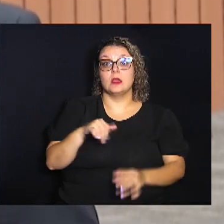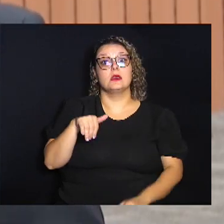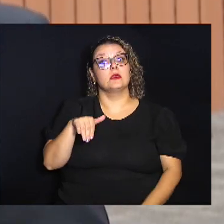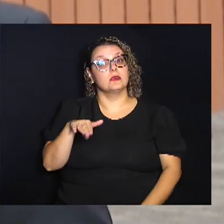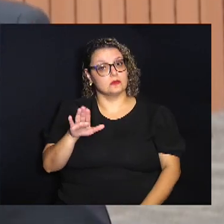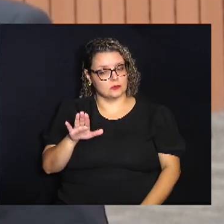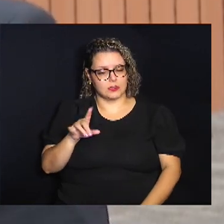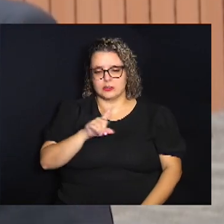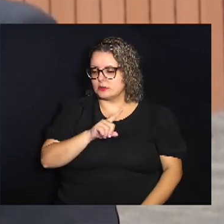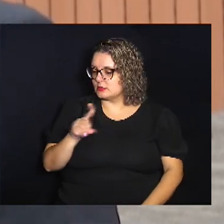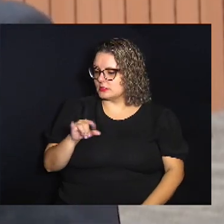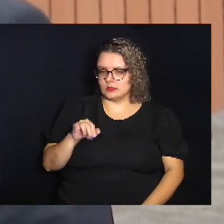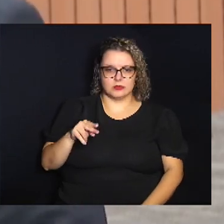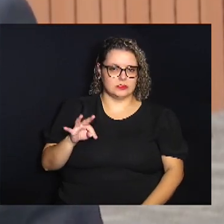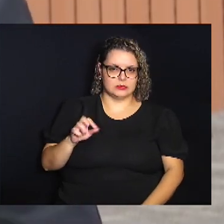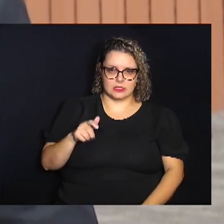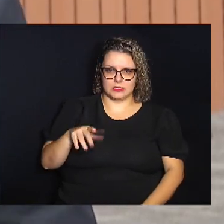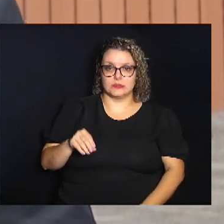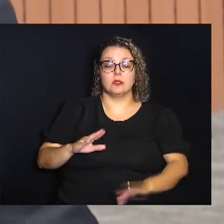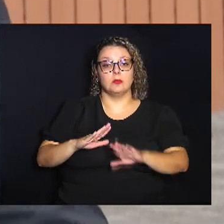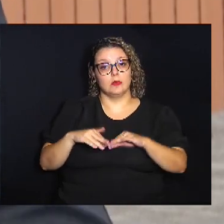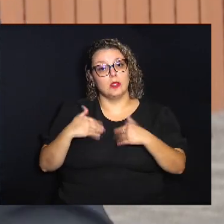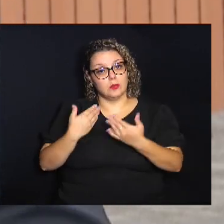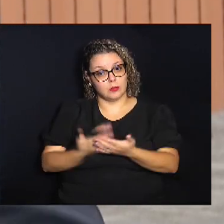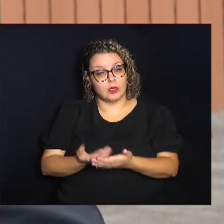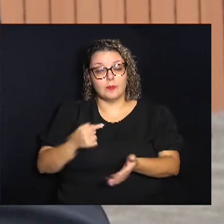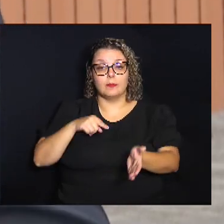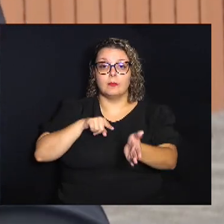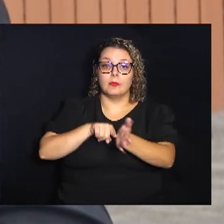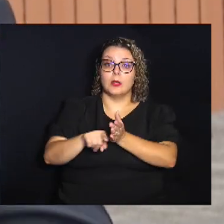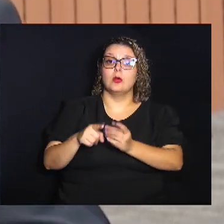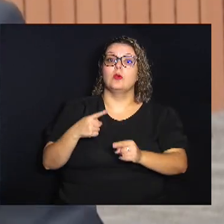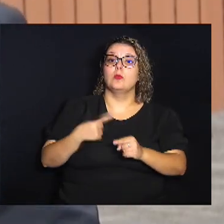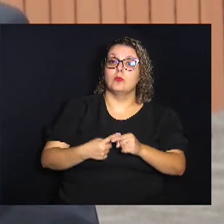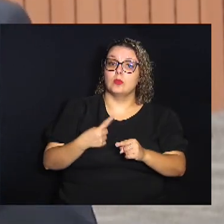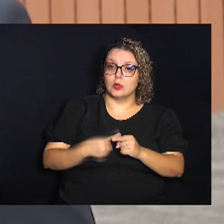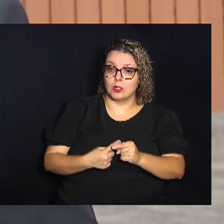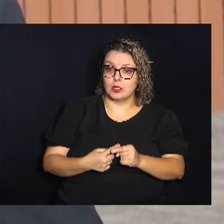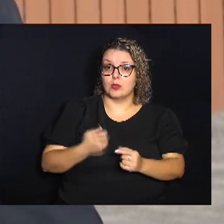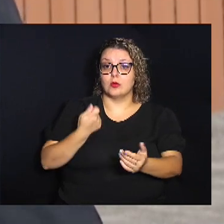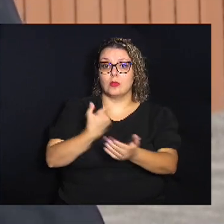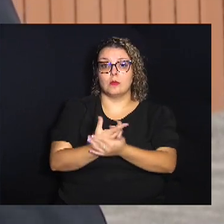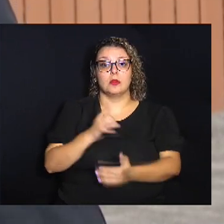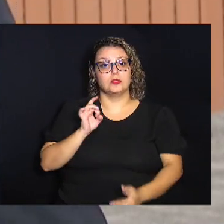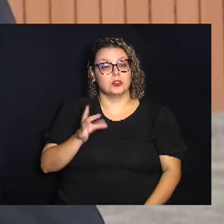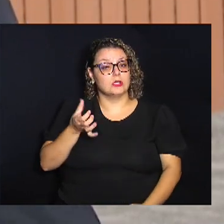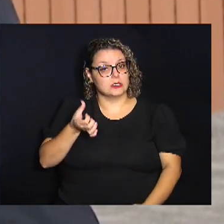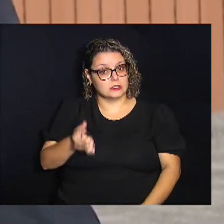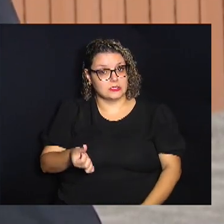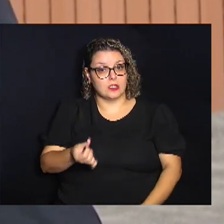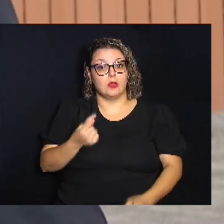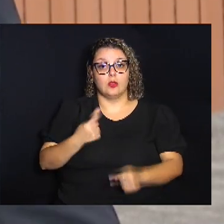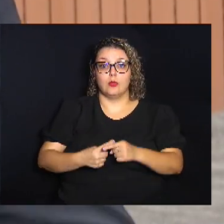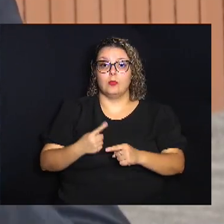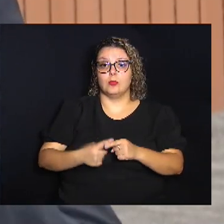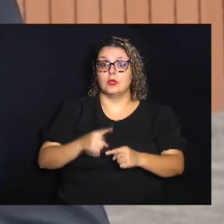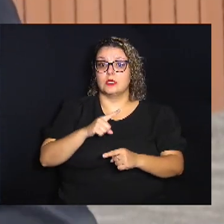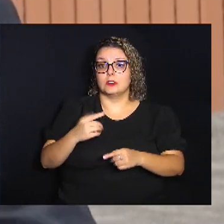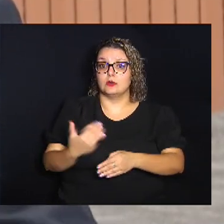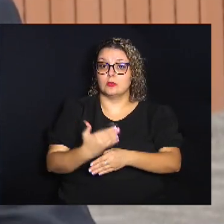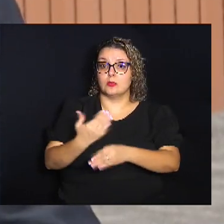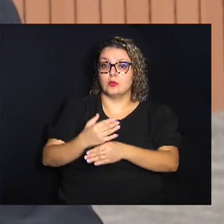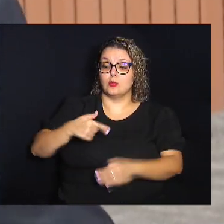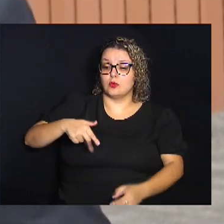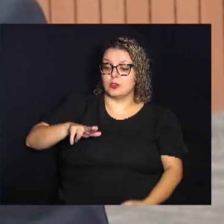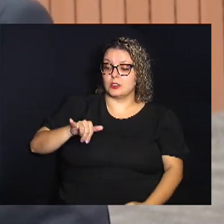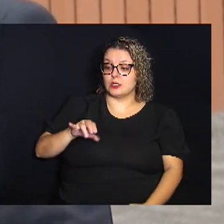não foram instalados ainda. Então eu fiz o requerimento questionando o porquê só compraram 6, o porquê não construir o quiosque, que eu destinei